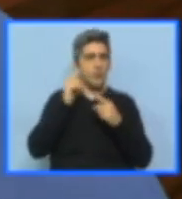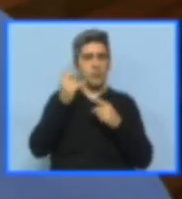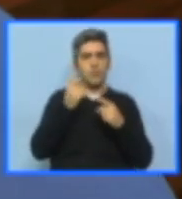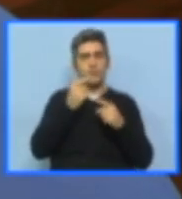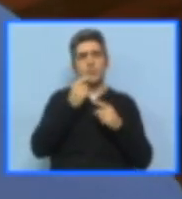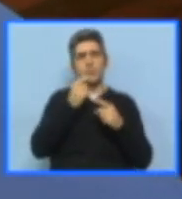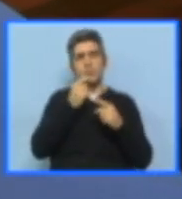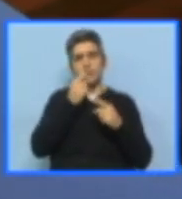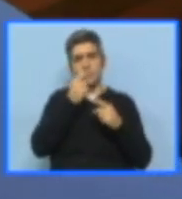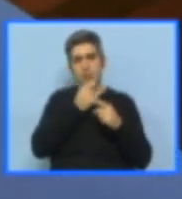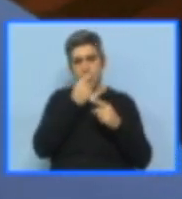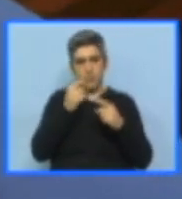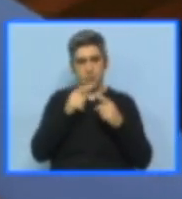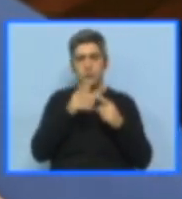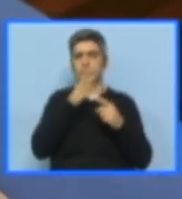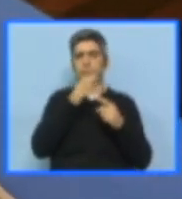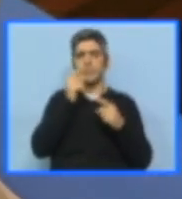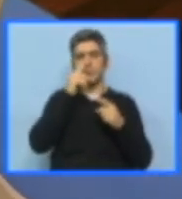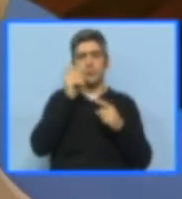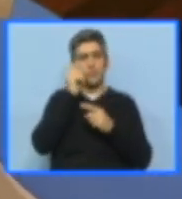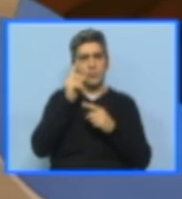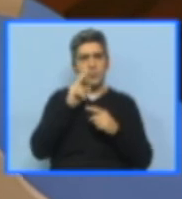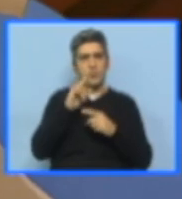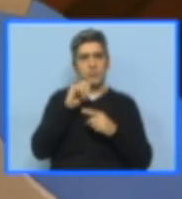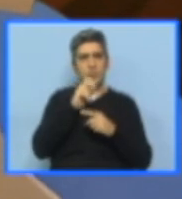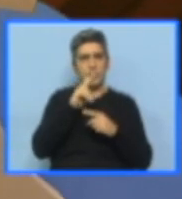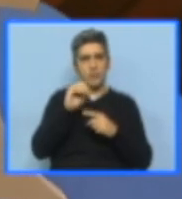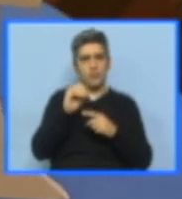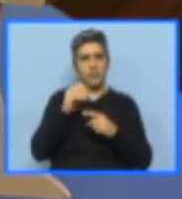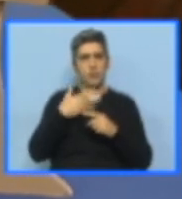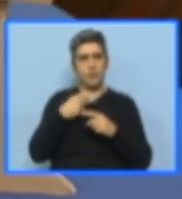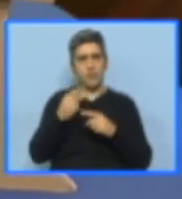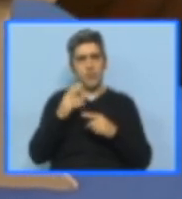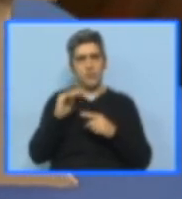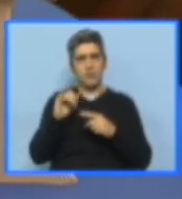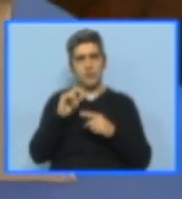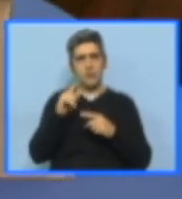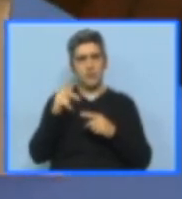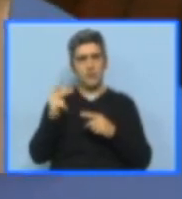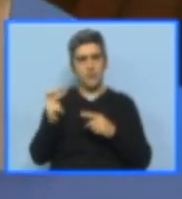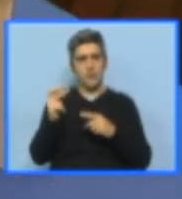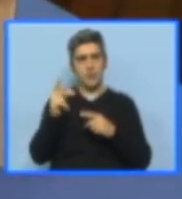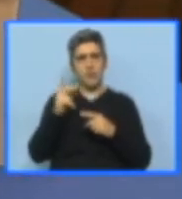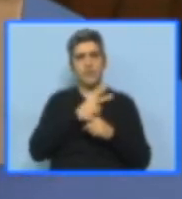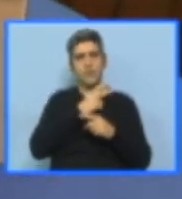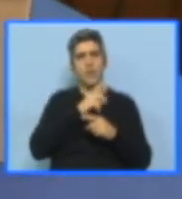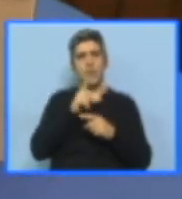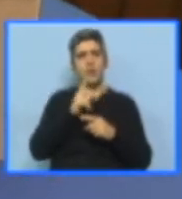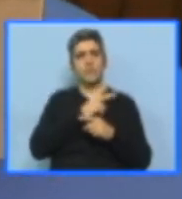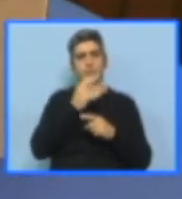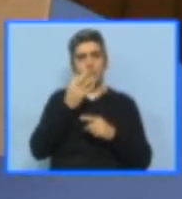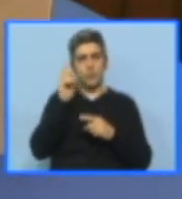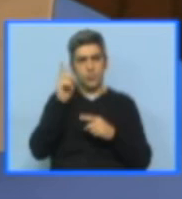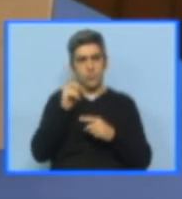maio e o orador é o professor Francisco Ribeiro da Silva, professor jubilado na Faculdade de Letras da Universidade do Porto,